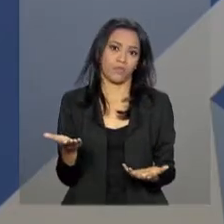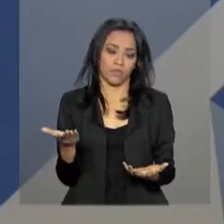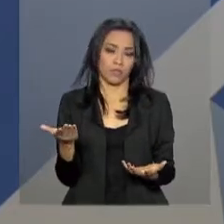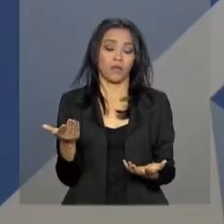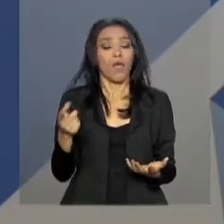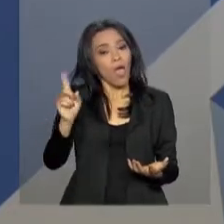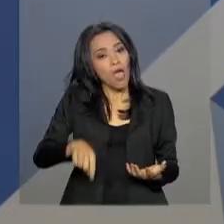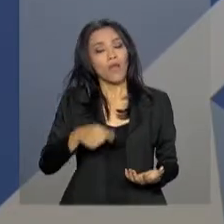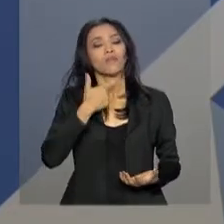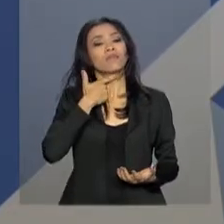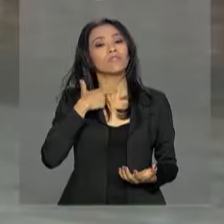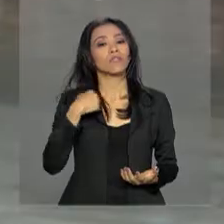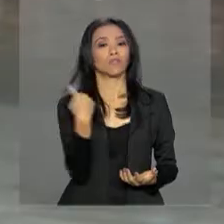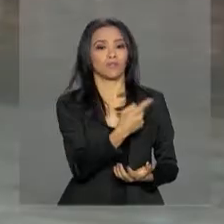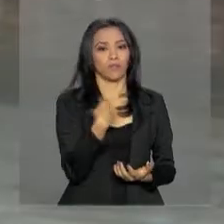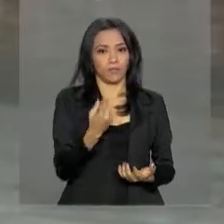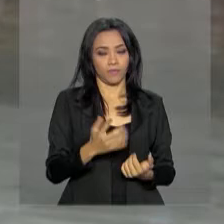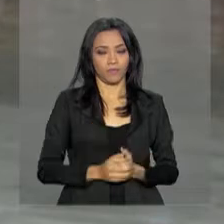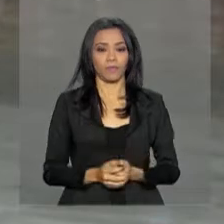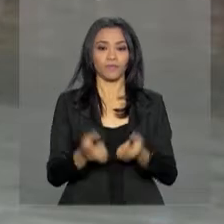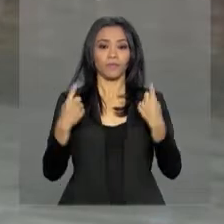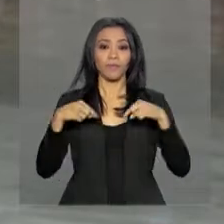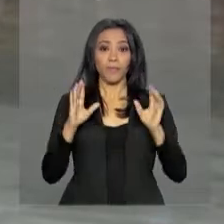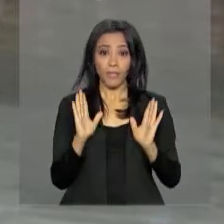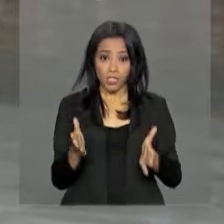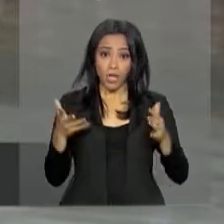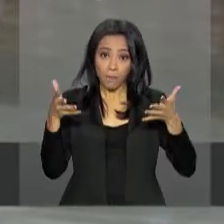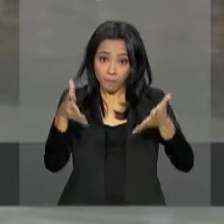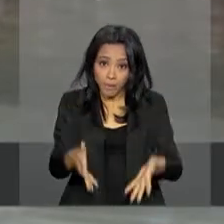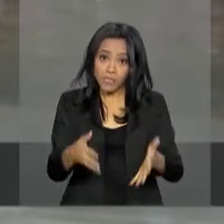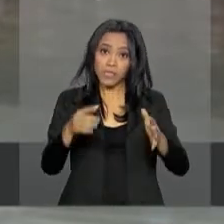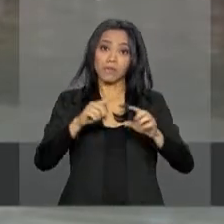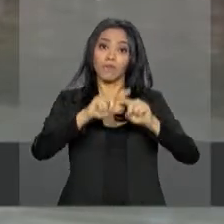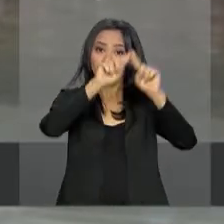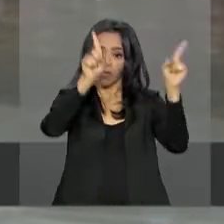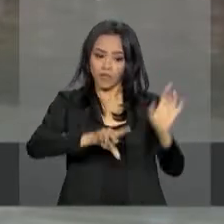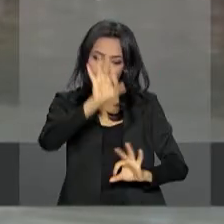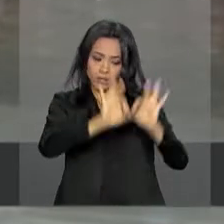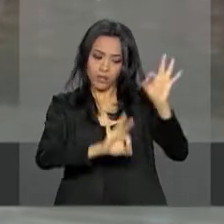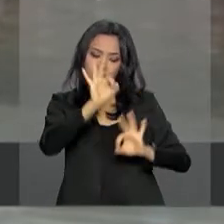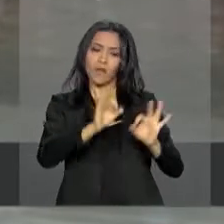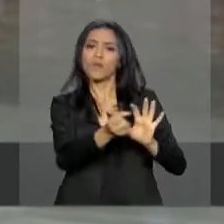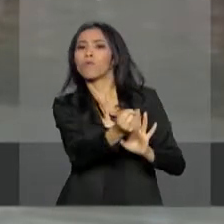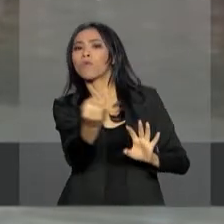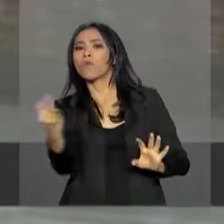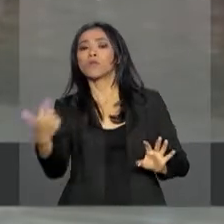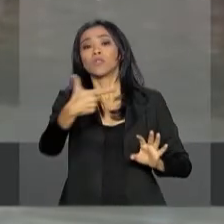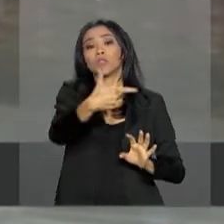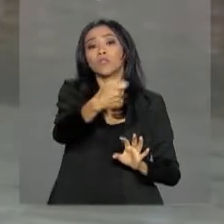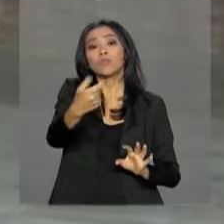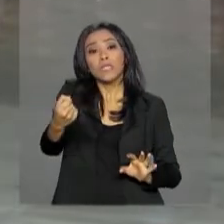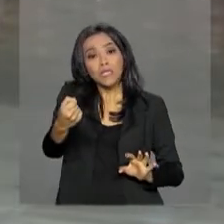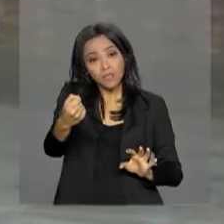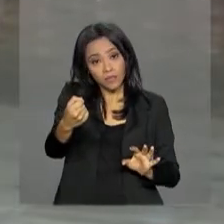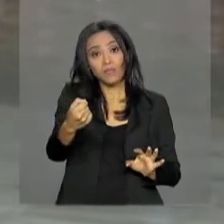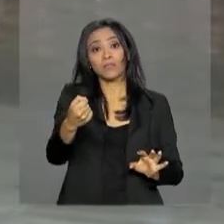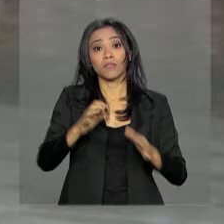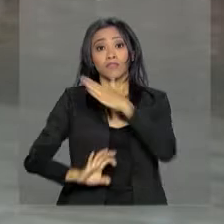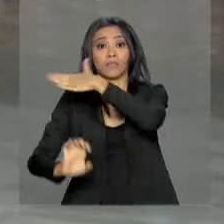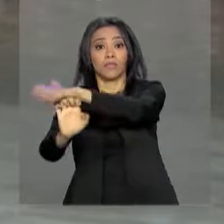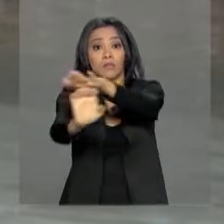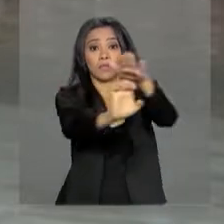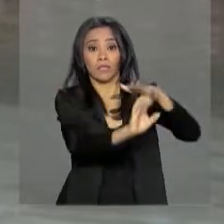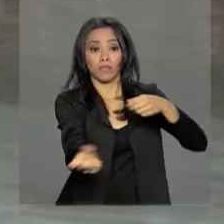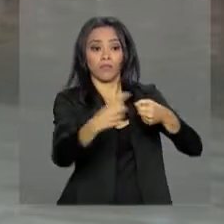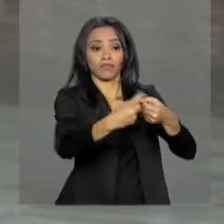que nós desejamos. Já fazem parte do Progredir uma rede de 200 parceiros da iniciativa privada, além